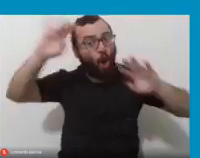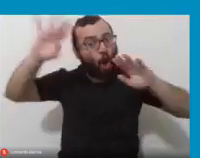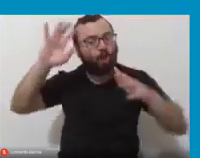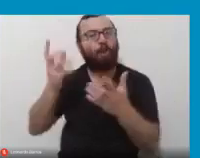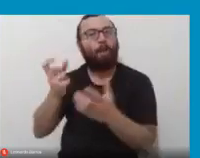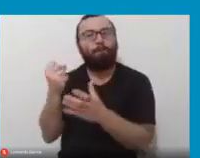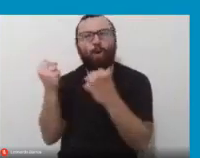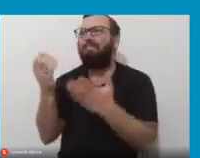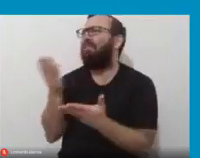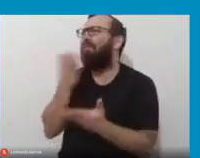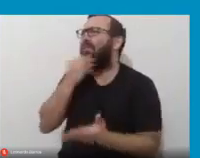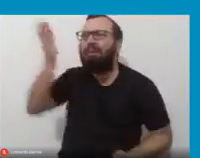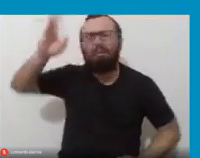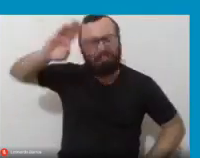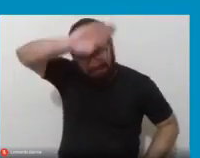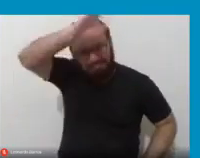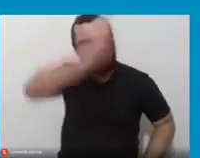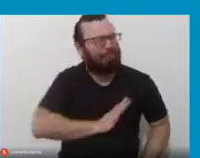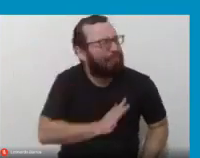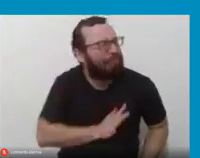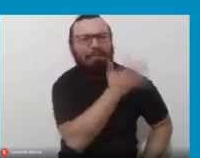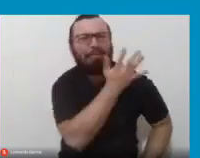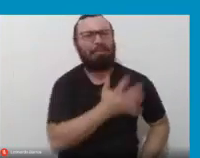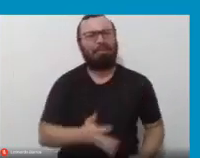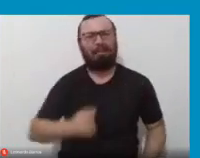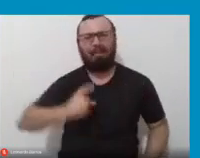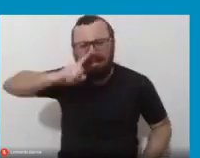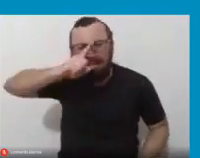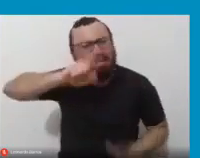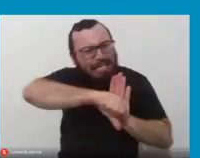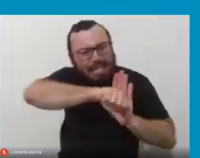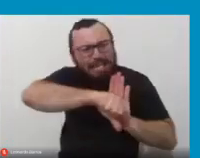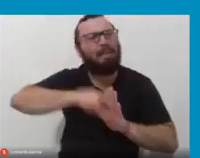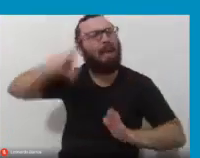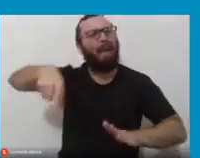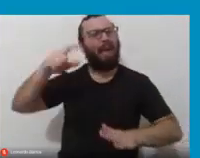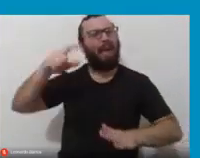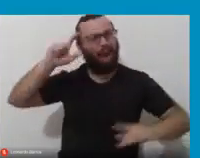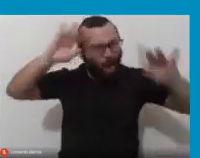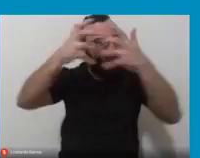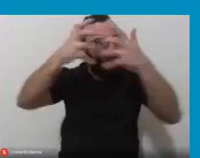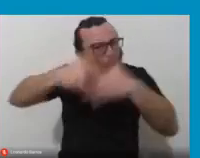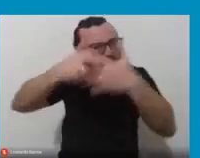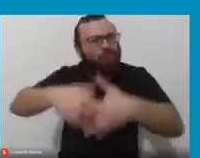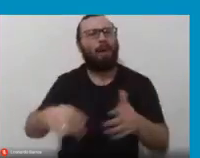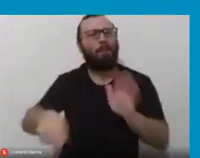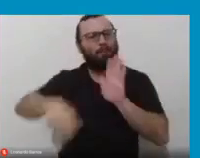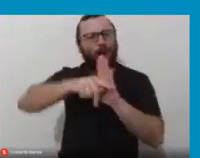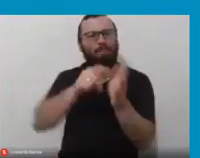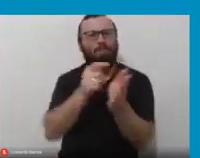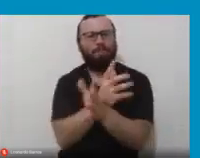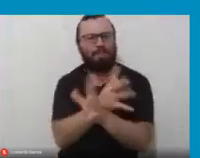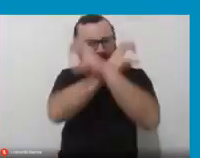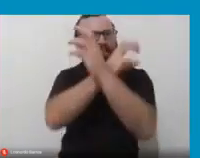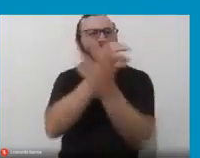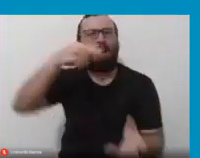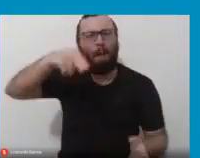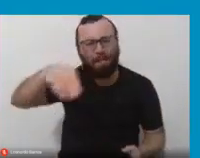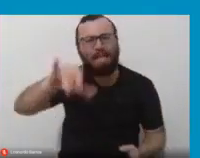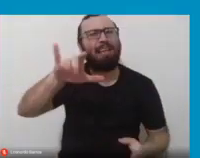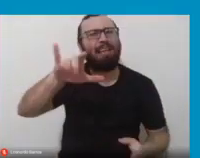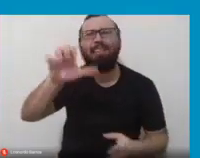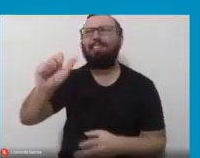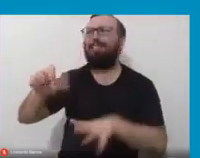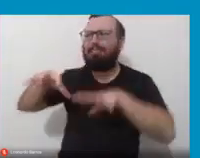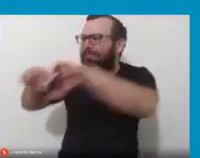asqueroso, esse criminoso, que é uma lógica miliciana, uma lógica que tomou conta da cidade, do estado do Rio de